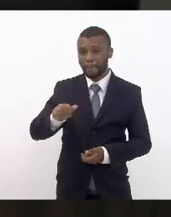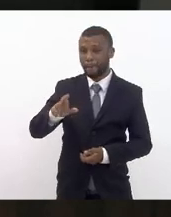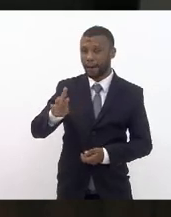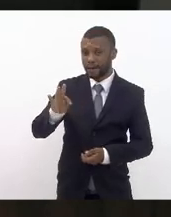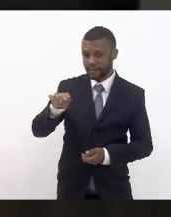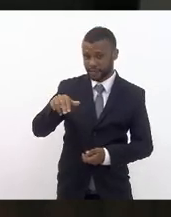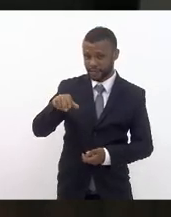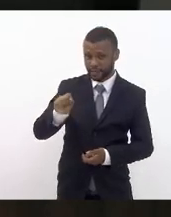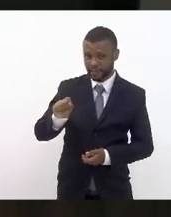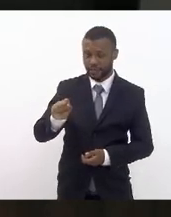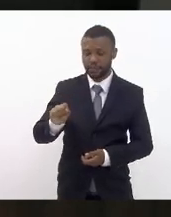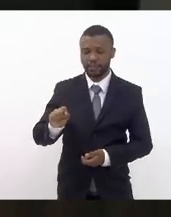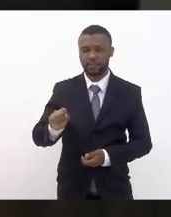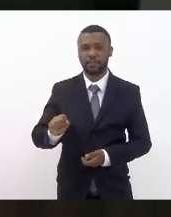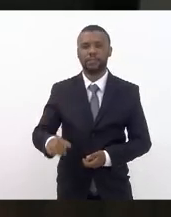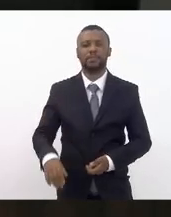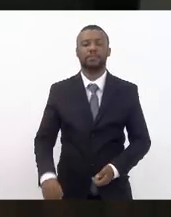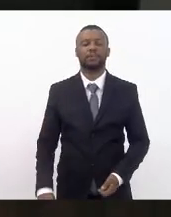Deputado Luiz Martins.